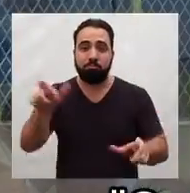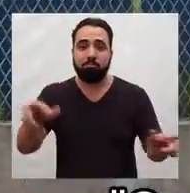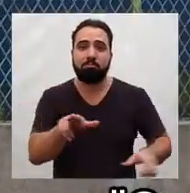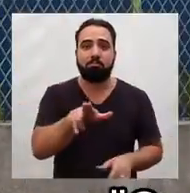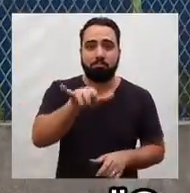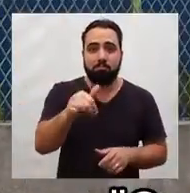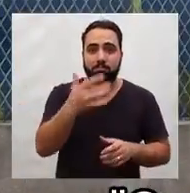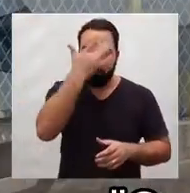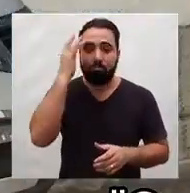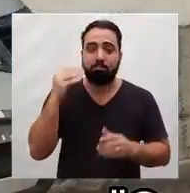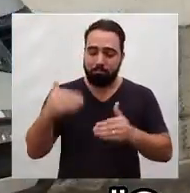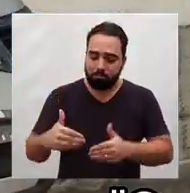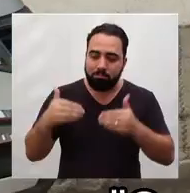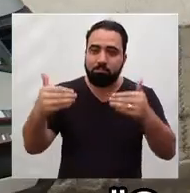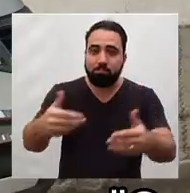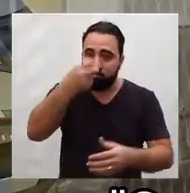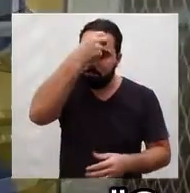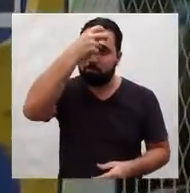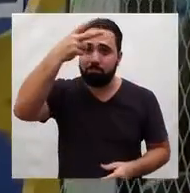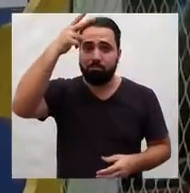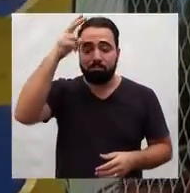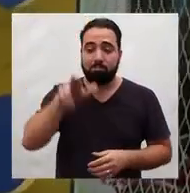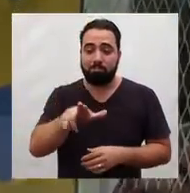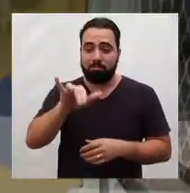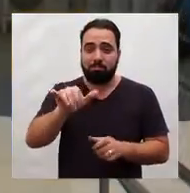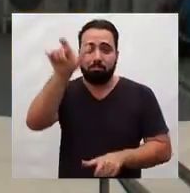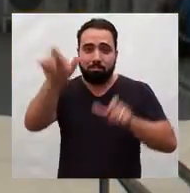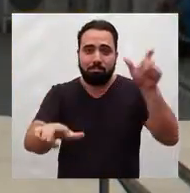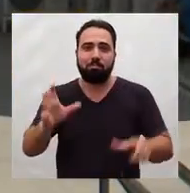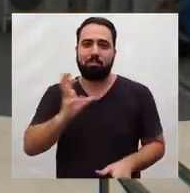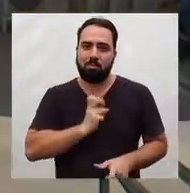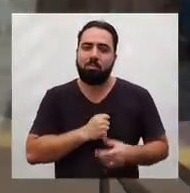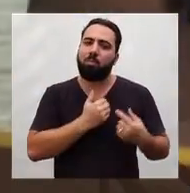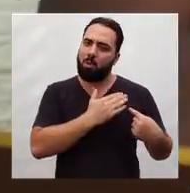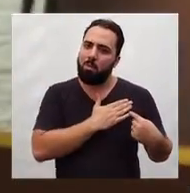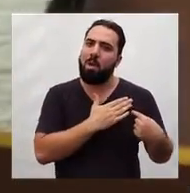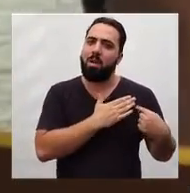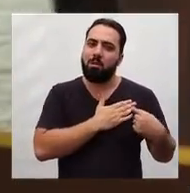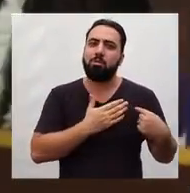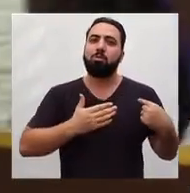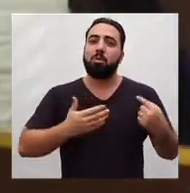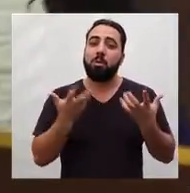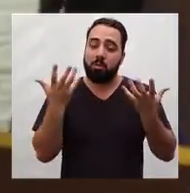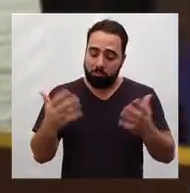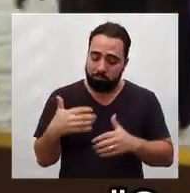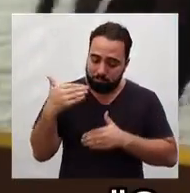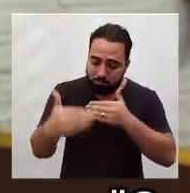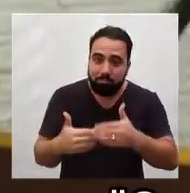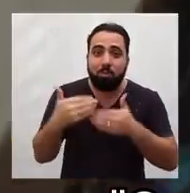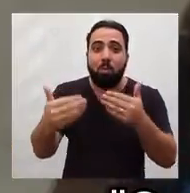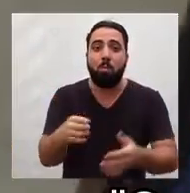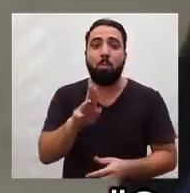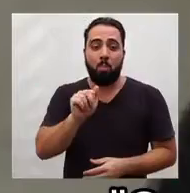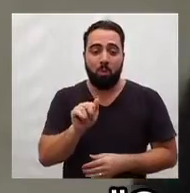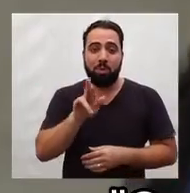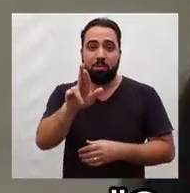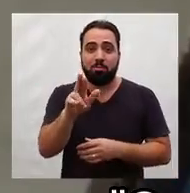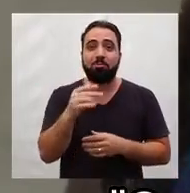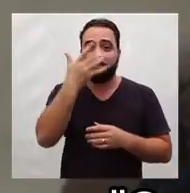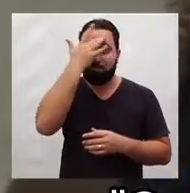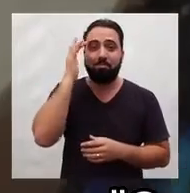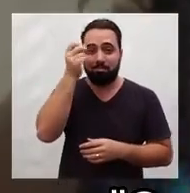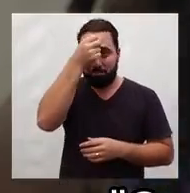Quero avançar com Bornier, o meu prefeito. Iguaçuano com amor bate no peito. Quero avançar